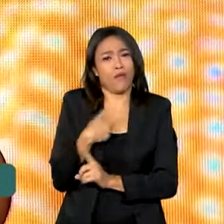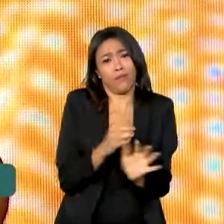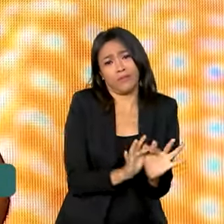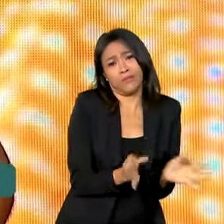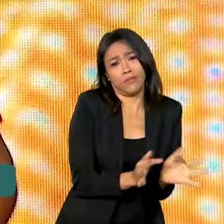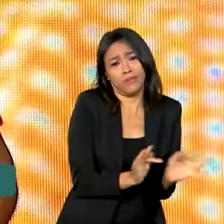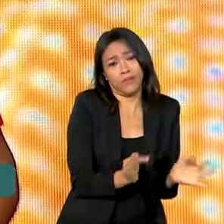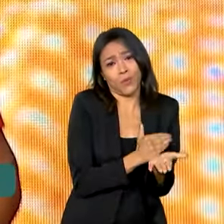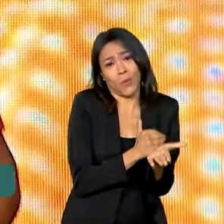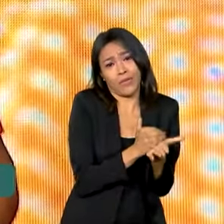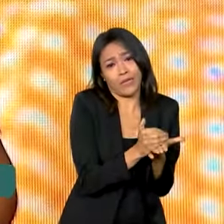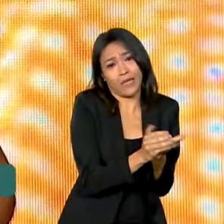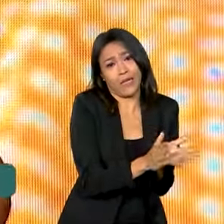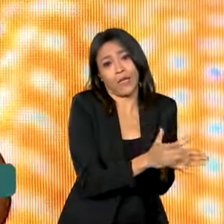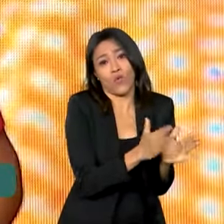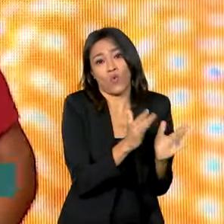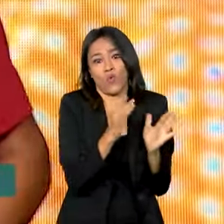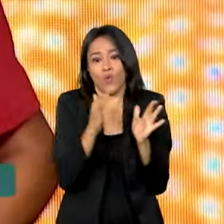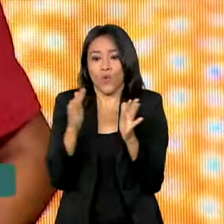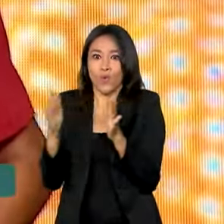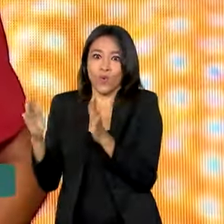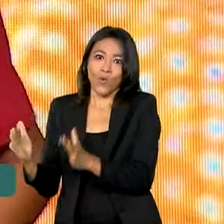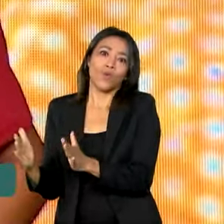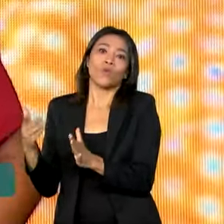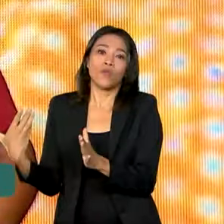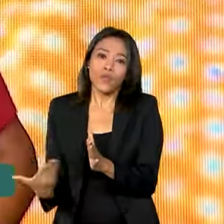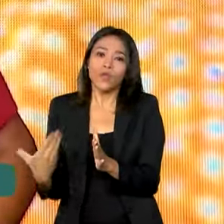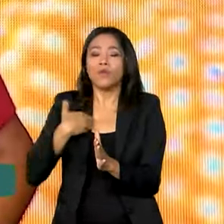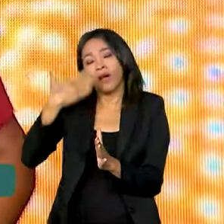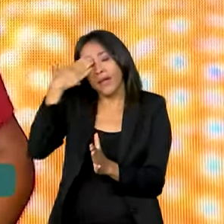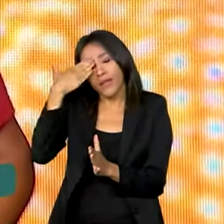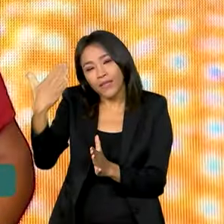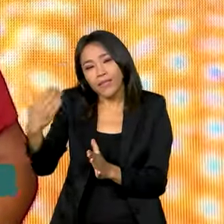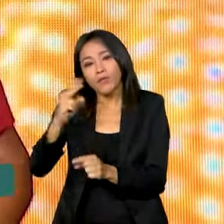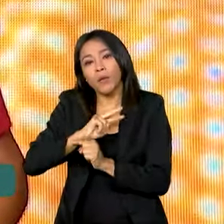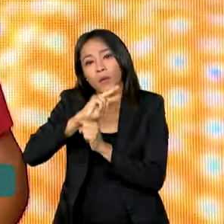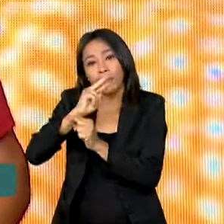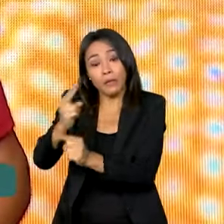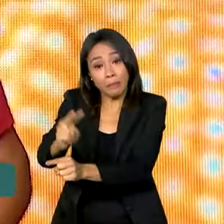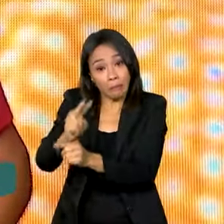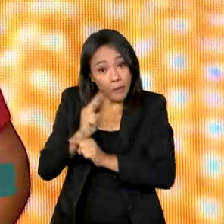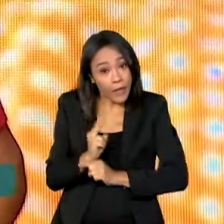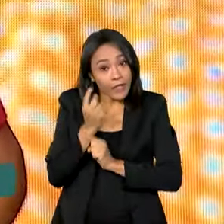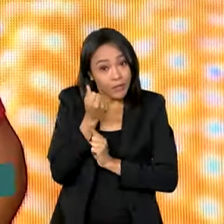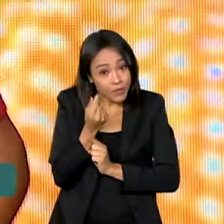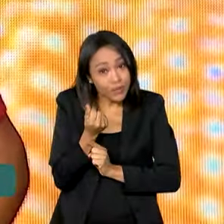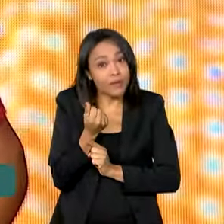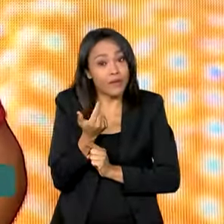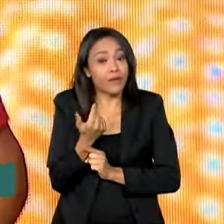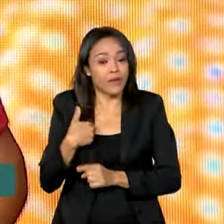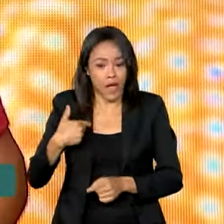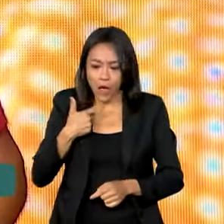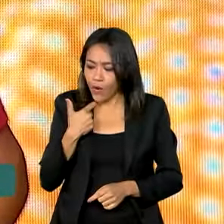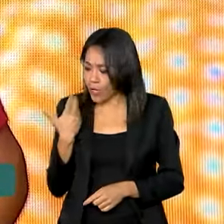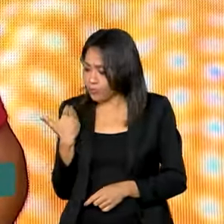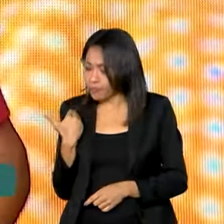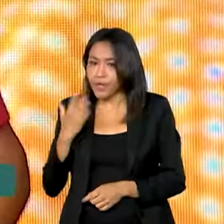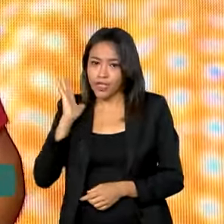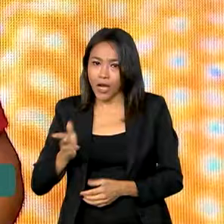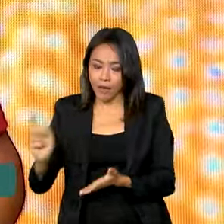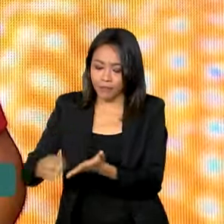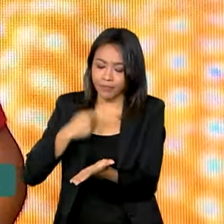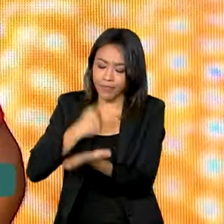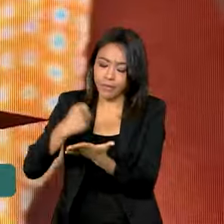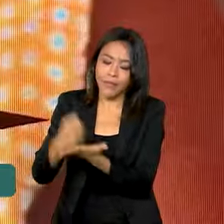pequenininha e sou muito grata ao Crédito Amigo. E agora acabei de assinar também um contrato